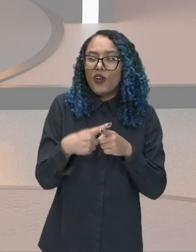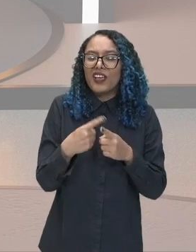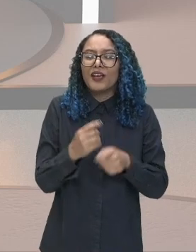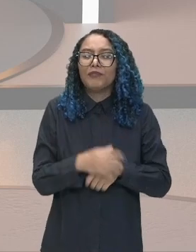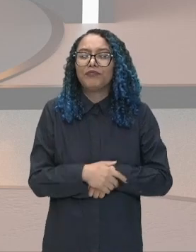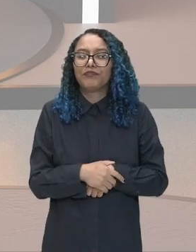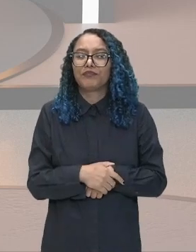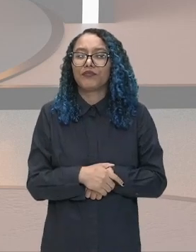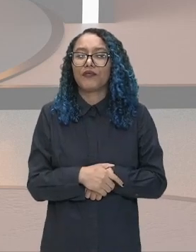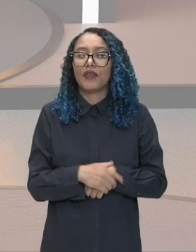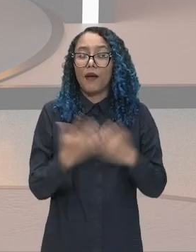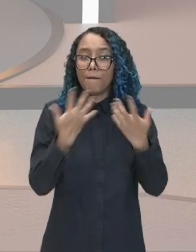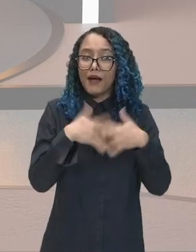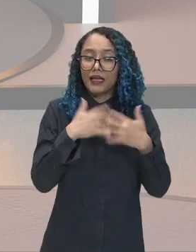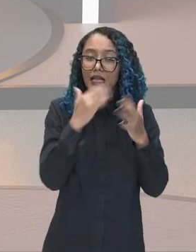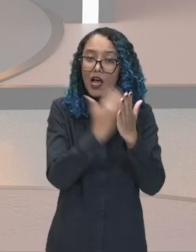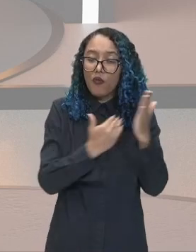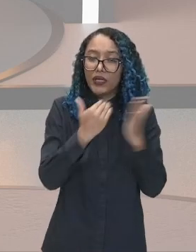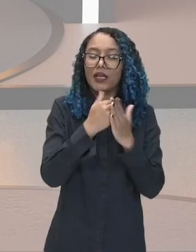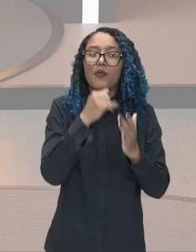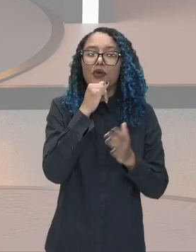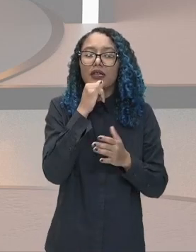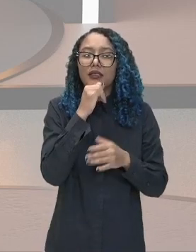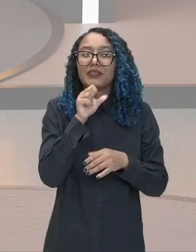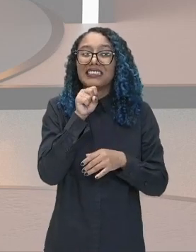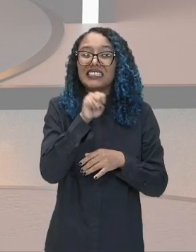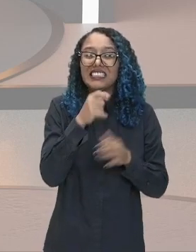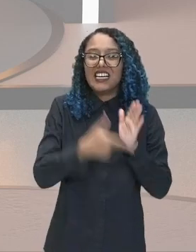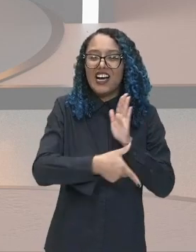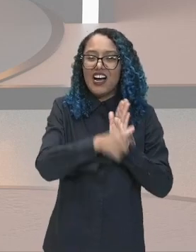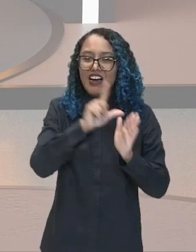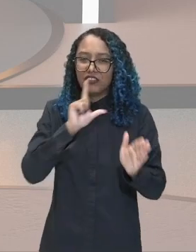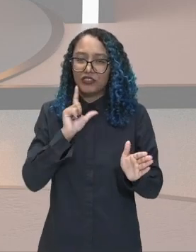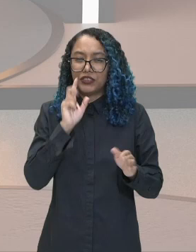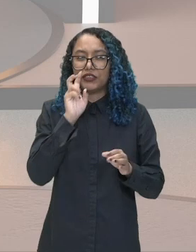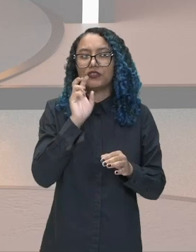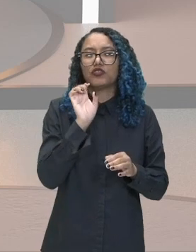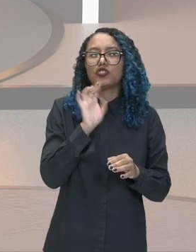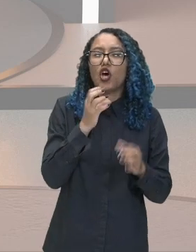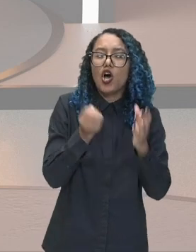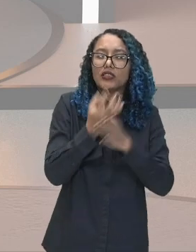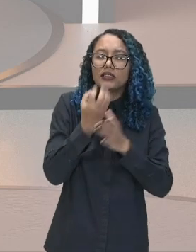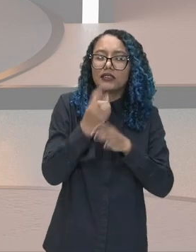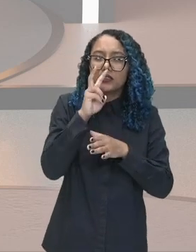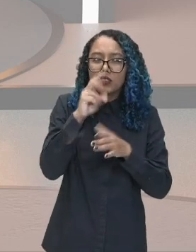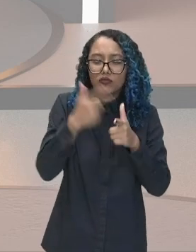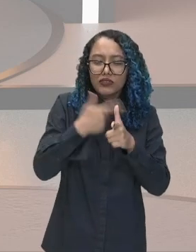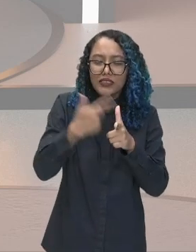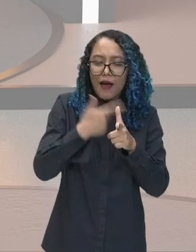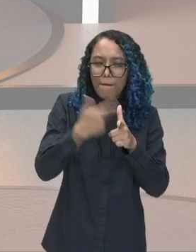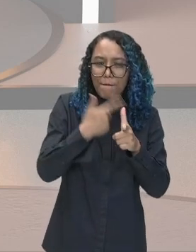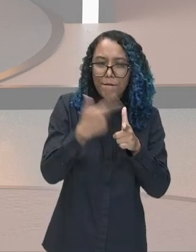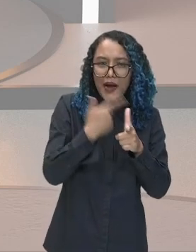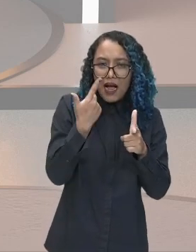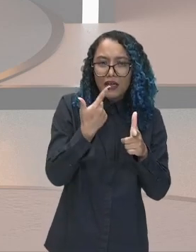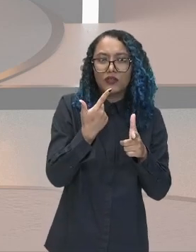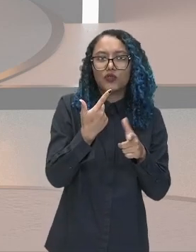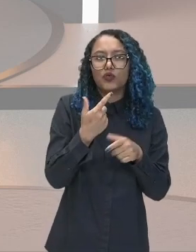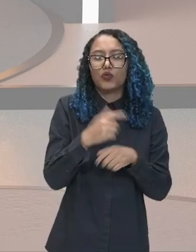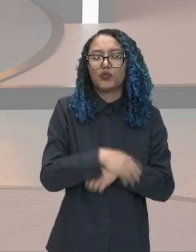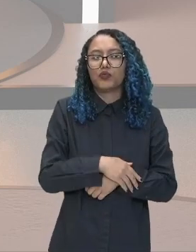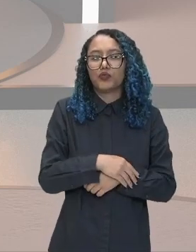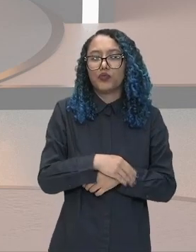produzia 5 sapatos por dia, se você tem uma fábrica que tem máquinas que vai fazer esse processo, você vai produzir,